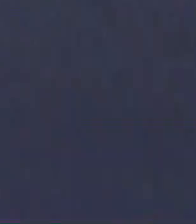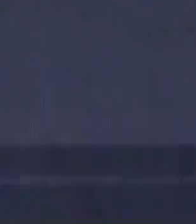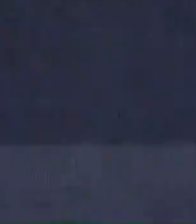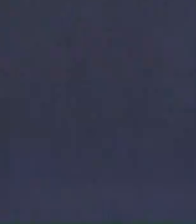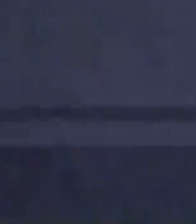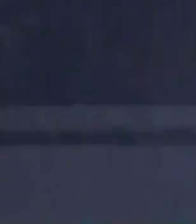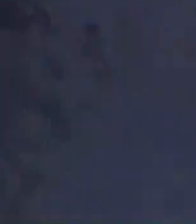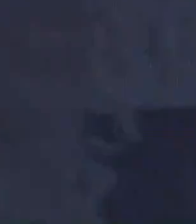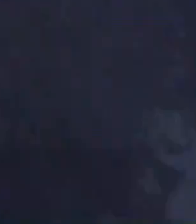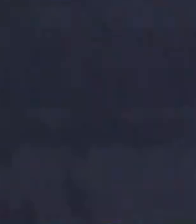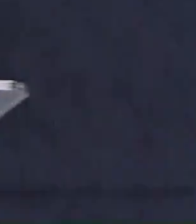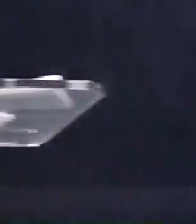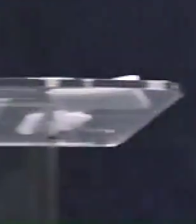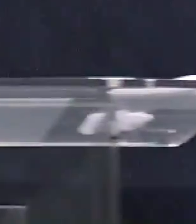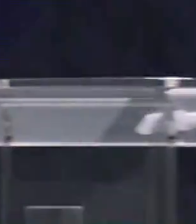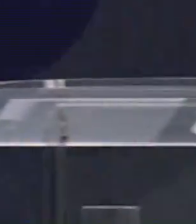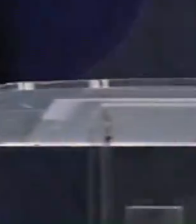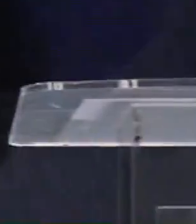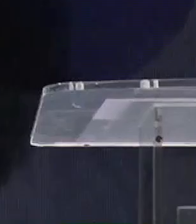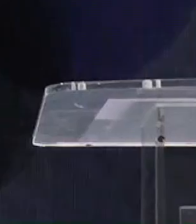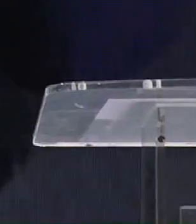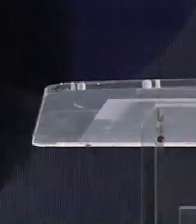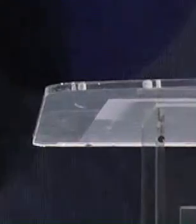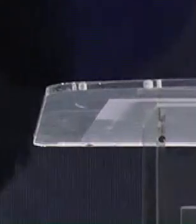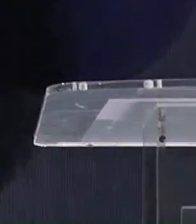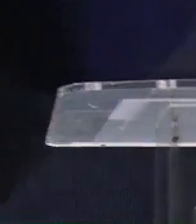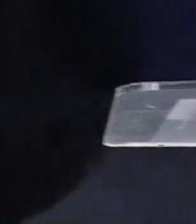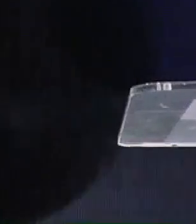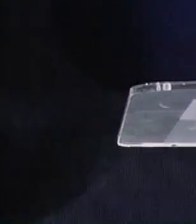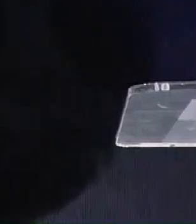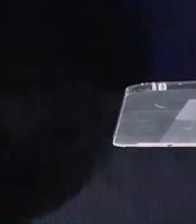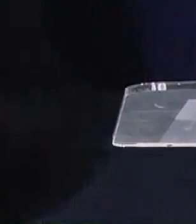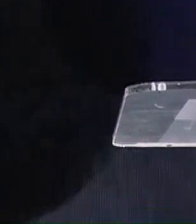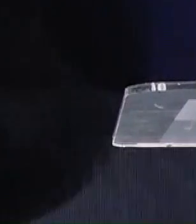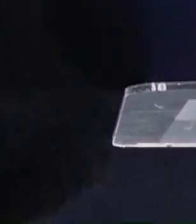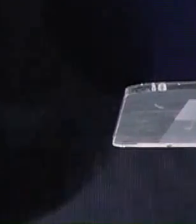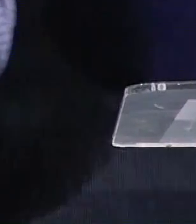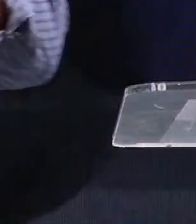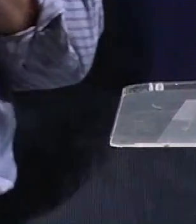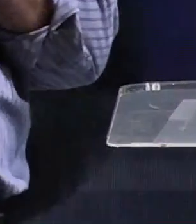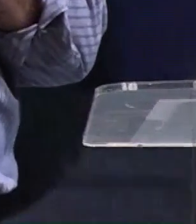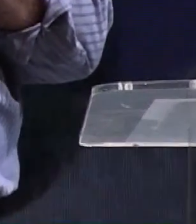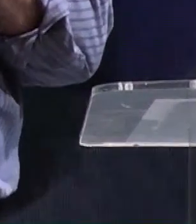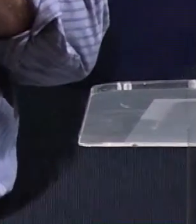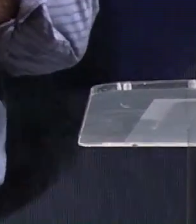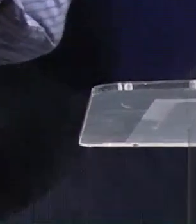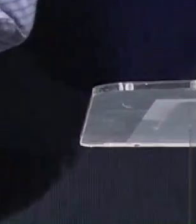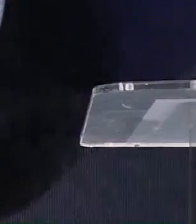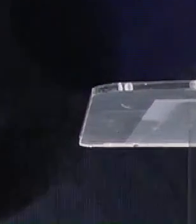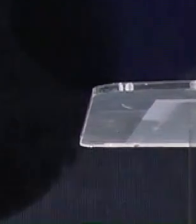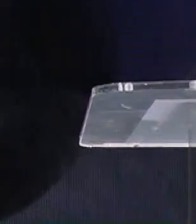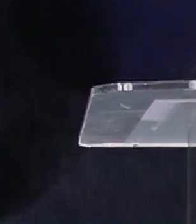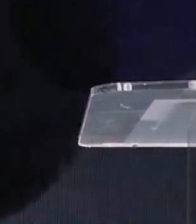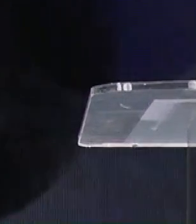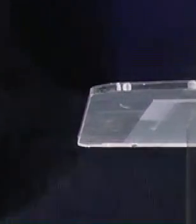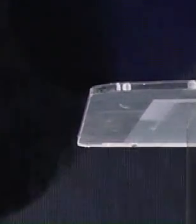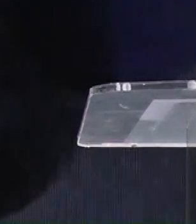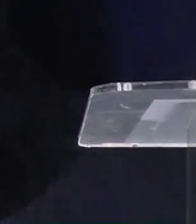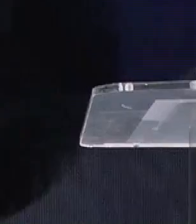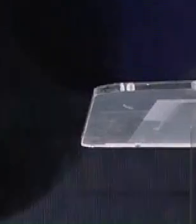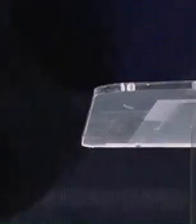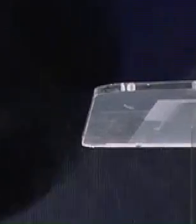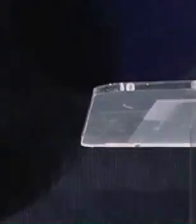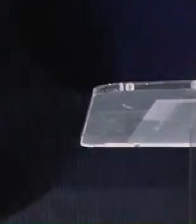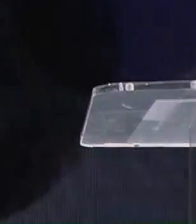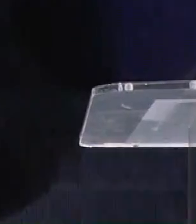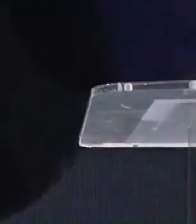que que o camarada fica com o braço duro? Por que que os músculos crescem? Porque ele vai encontrar